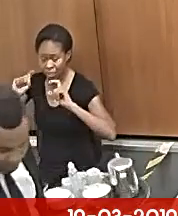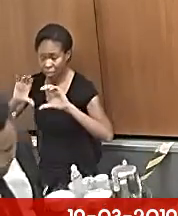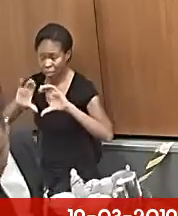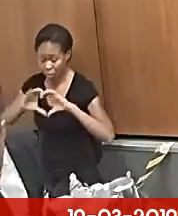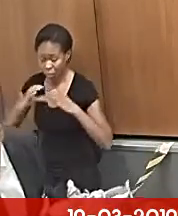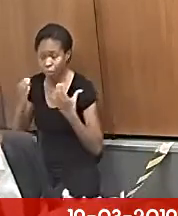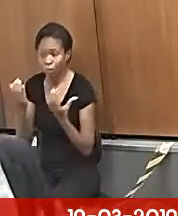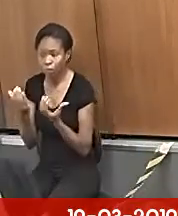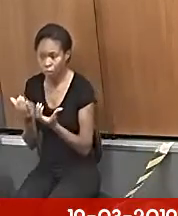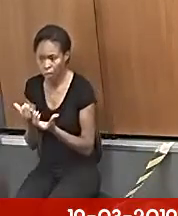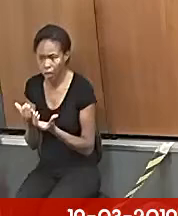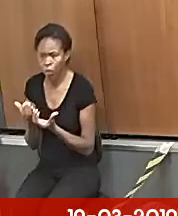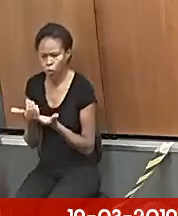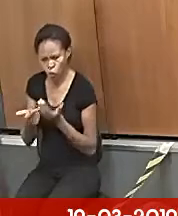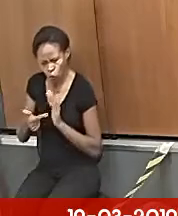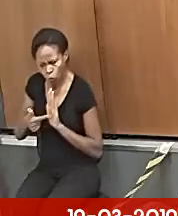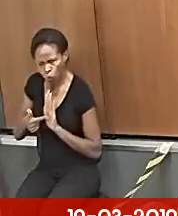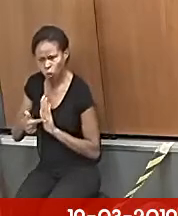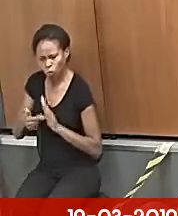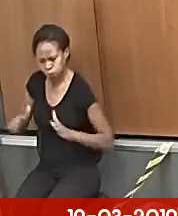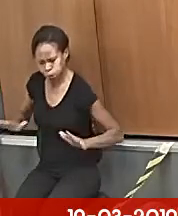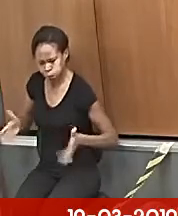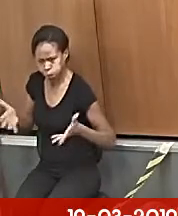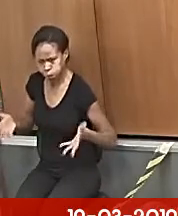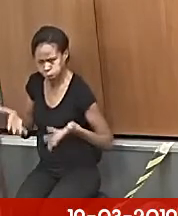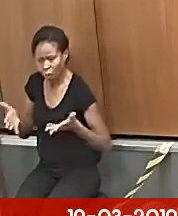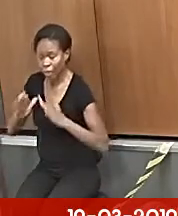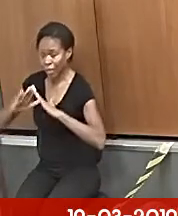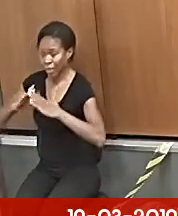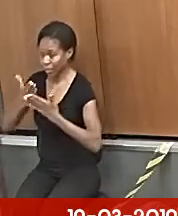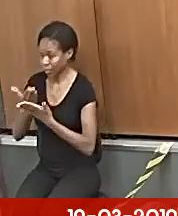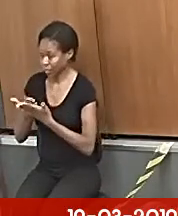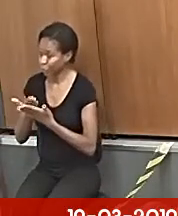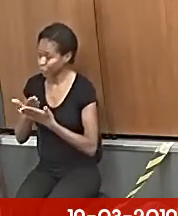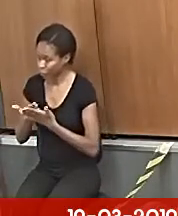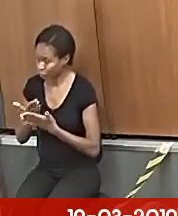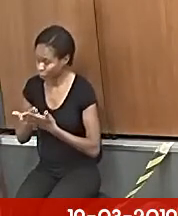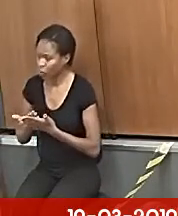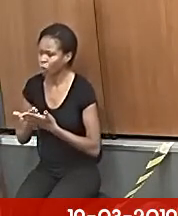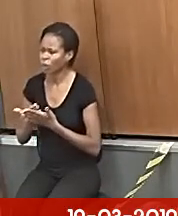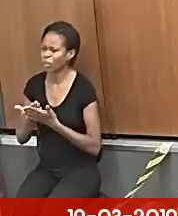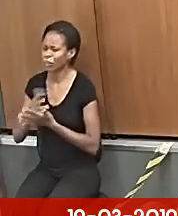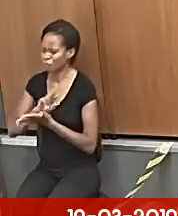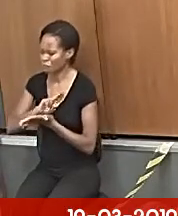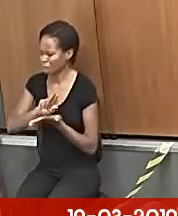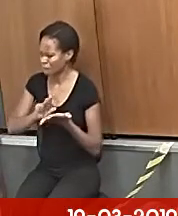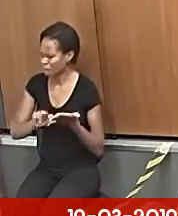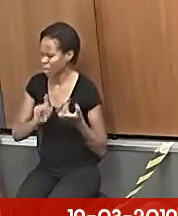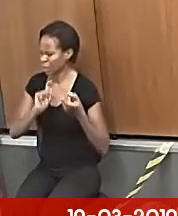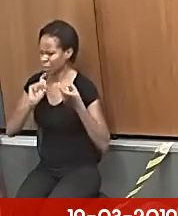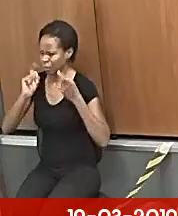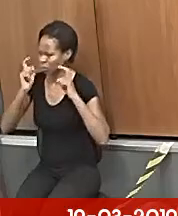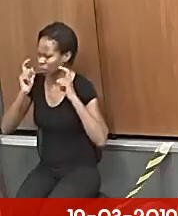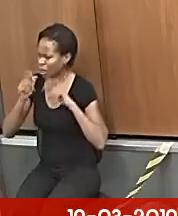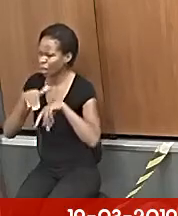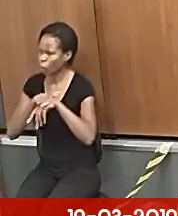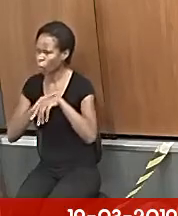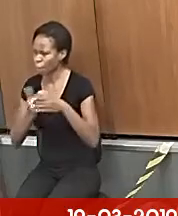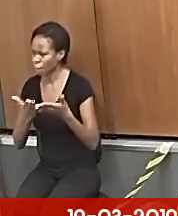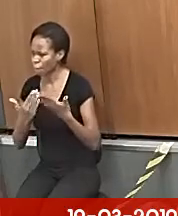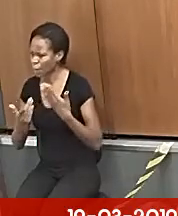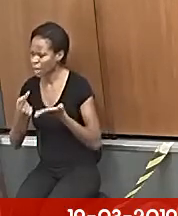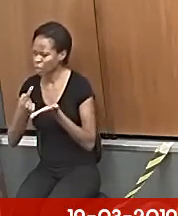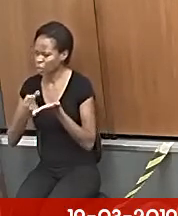especiais e depois de várias audiências públicas nem muita conversa com o governo do estado